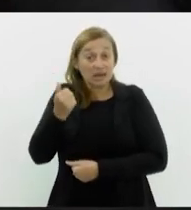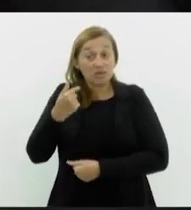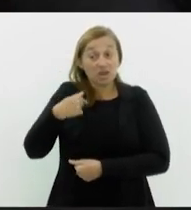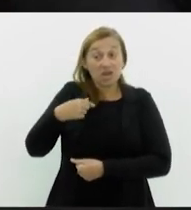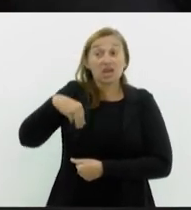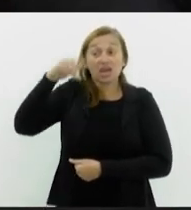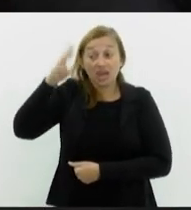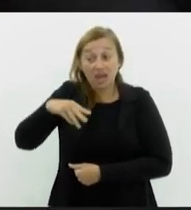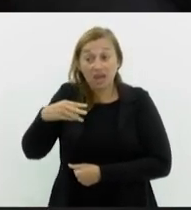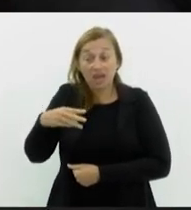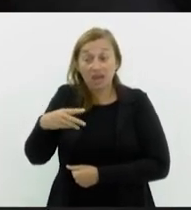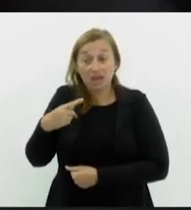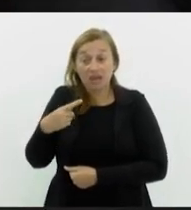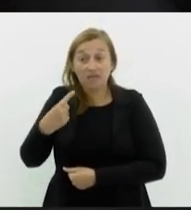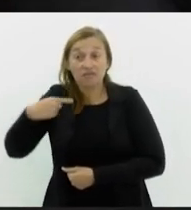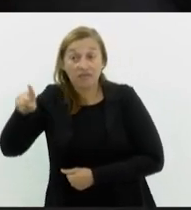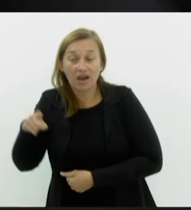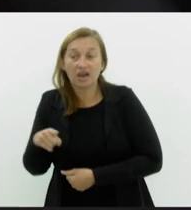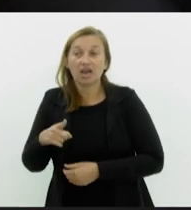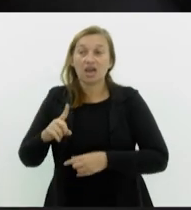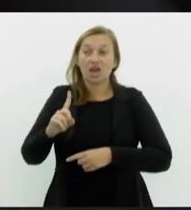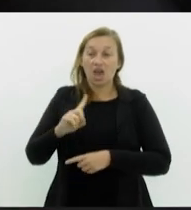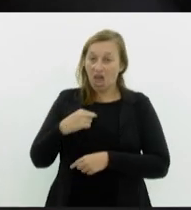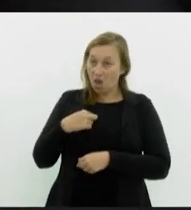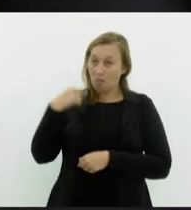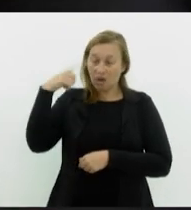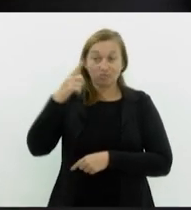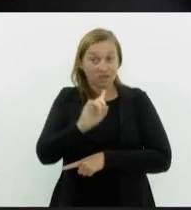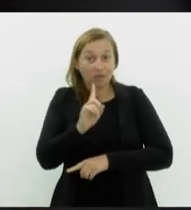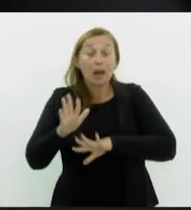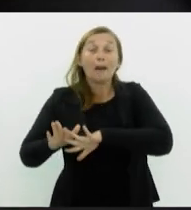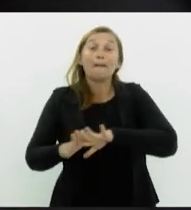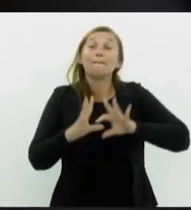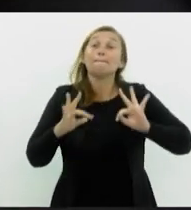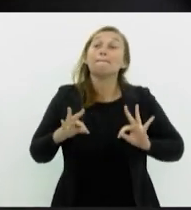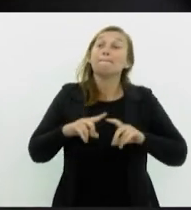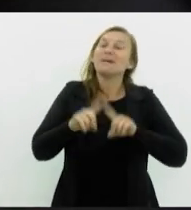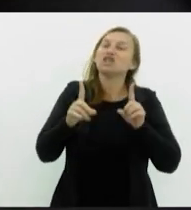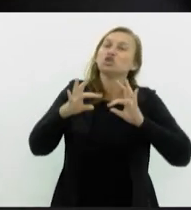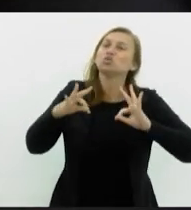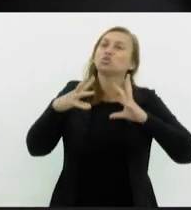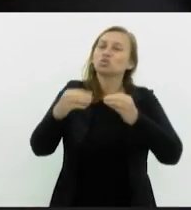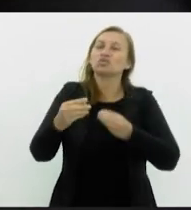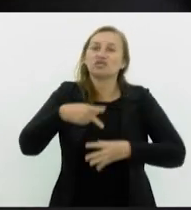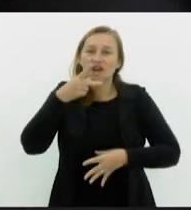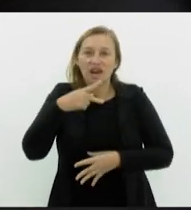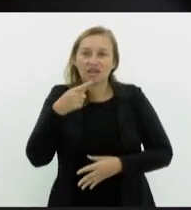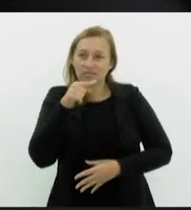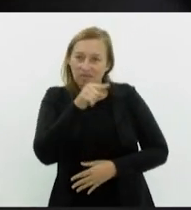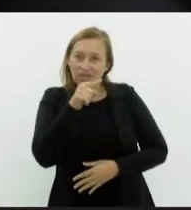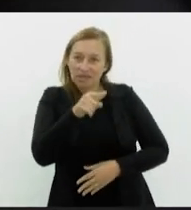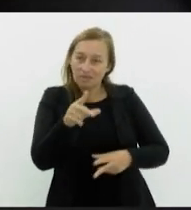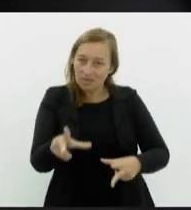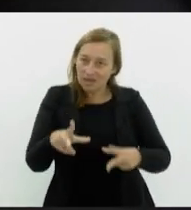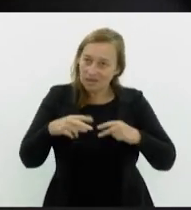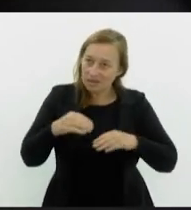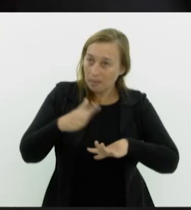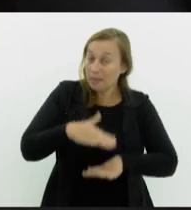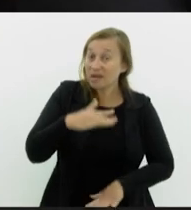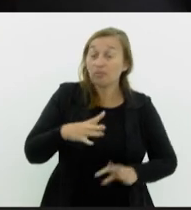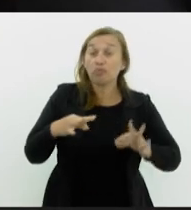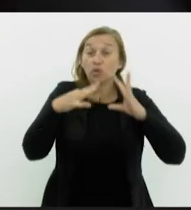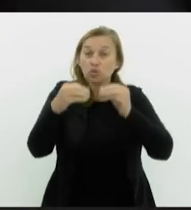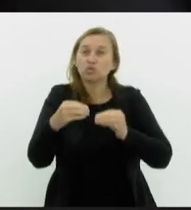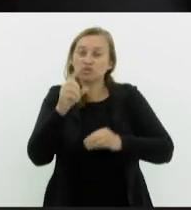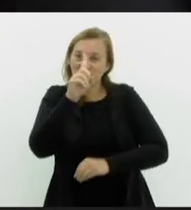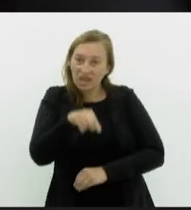maluco. Mas todas essas loas que estão sendo tecidas a você, Gabriel, mais do que merecidas, por tudo que você é